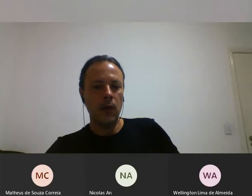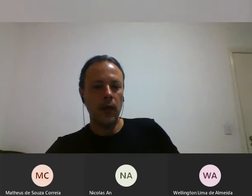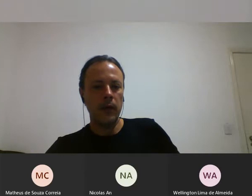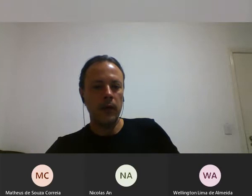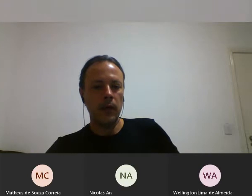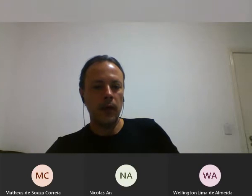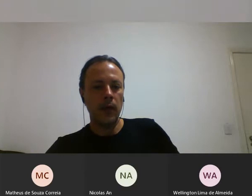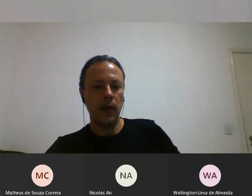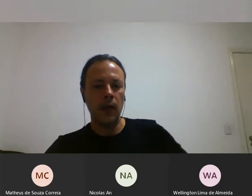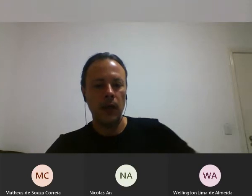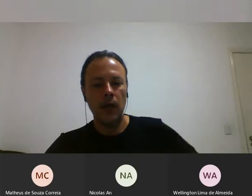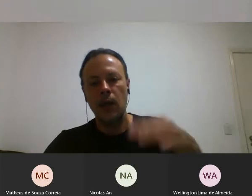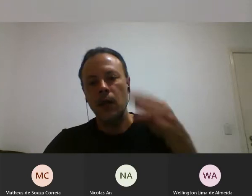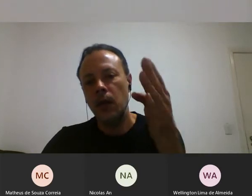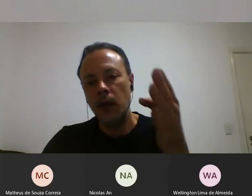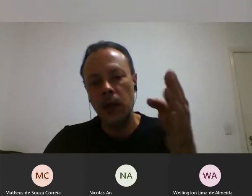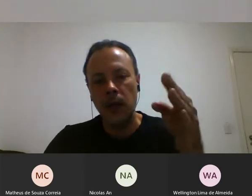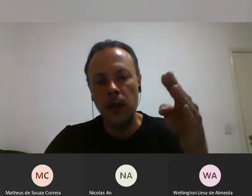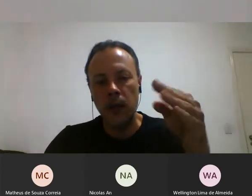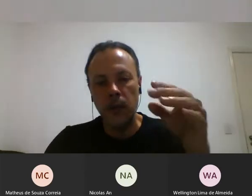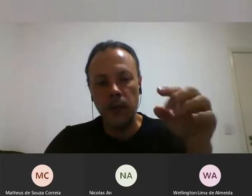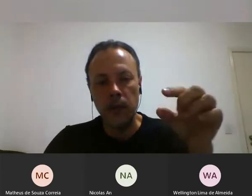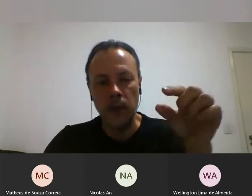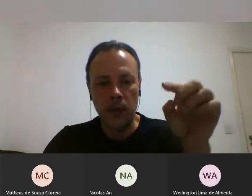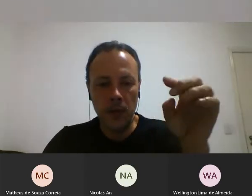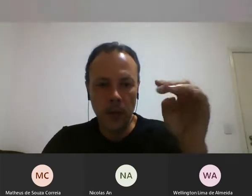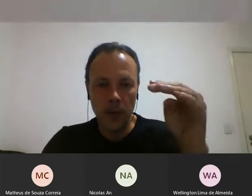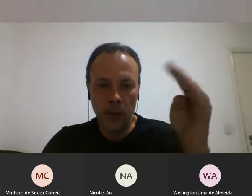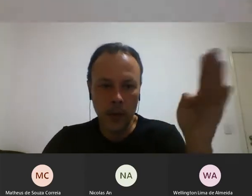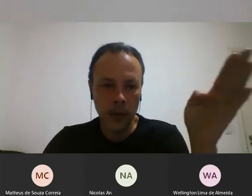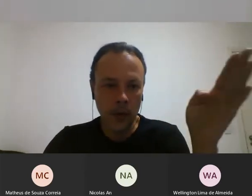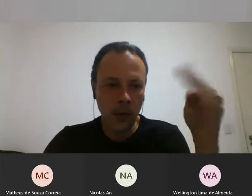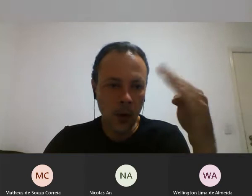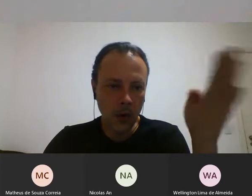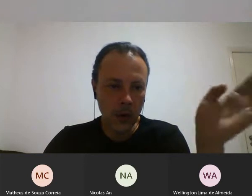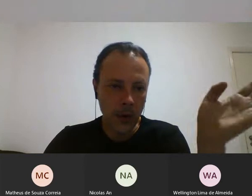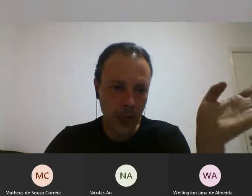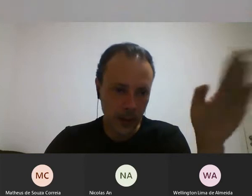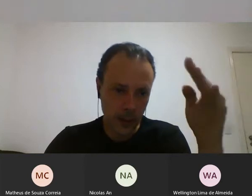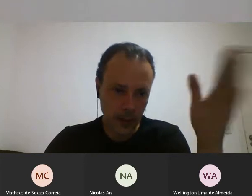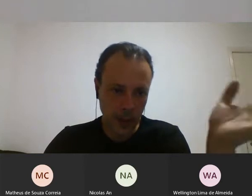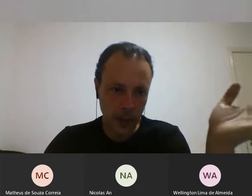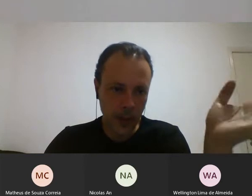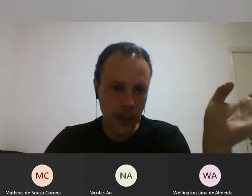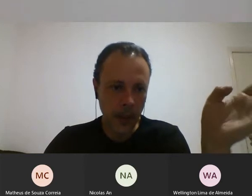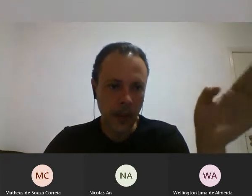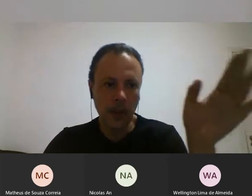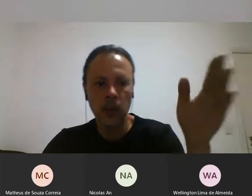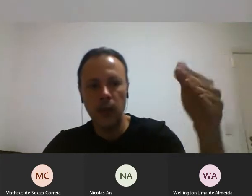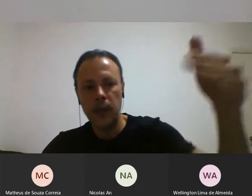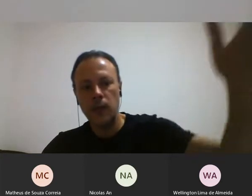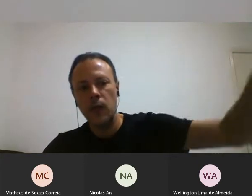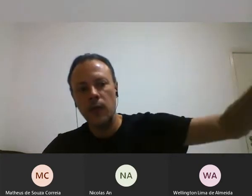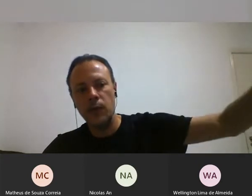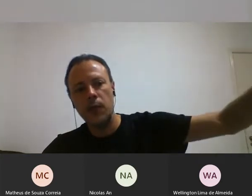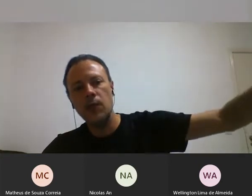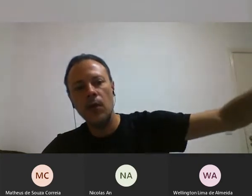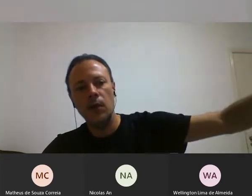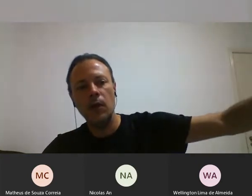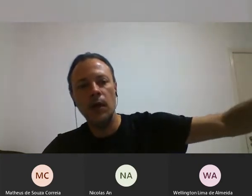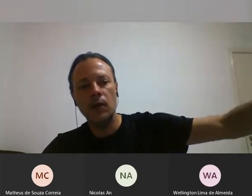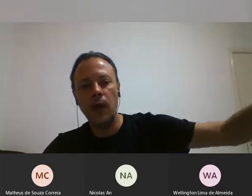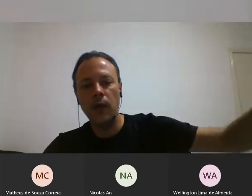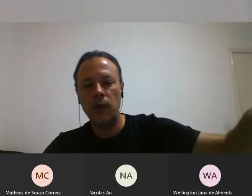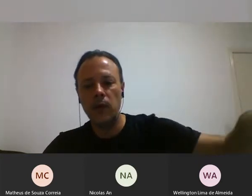O que acontece é que nós estamos hoje no encontro 7. Independente do que